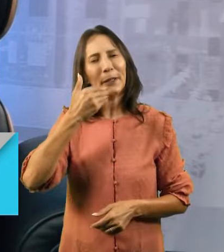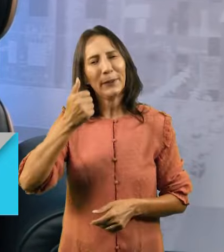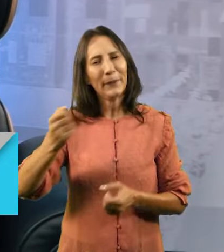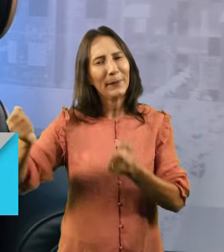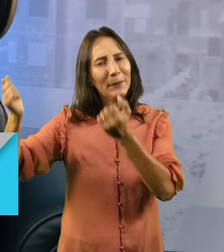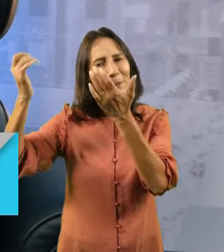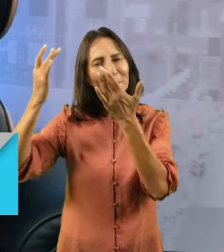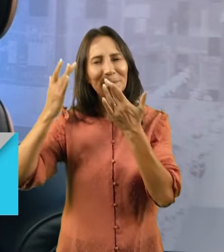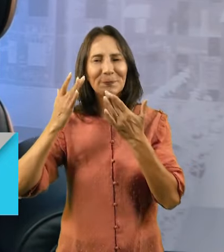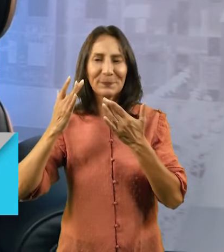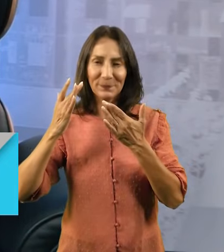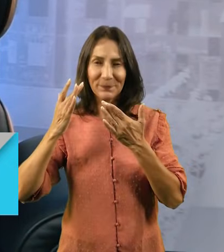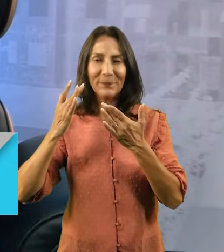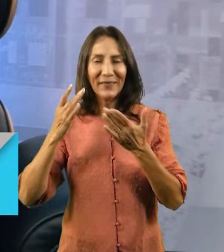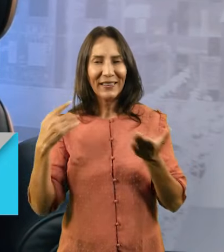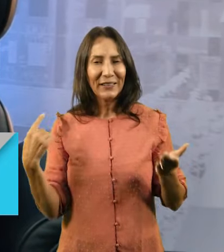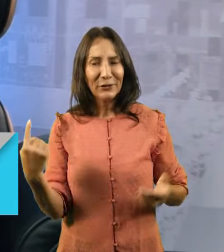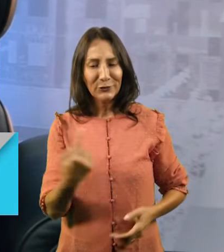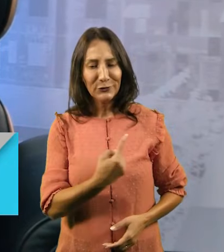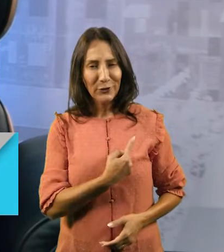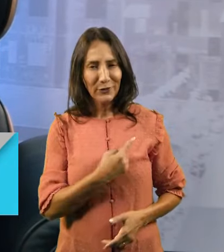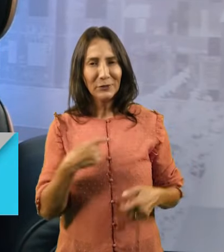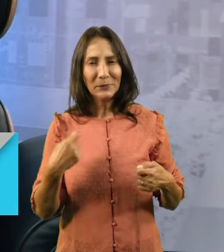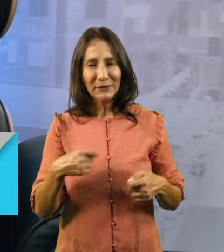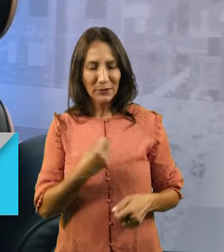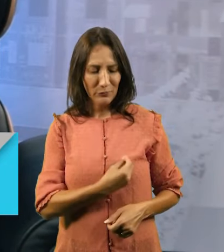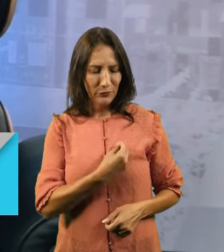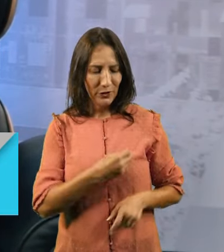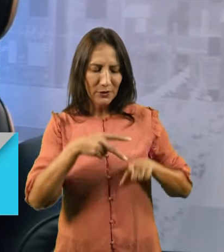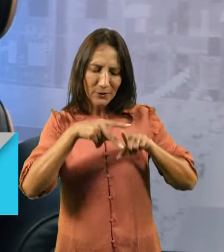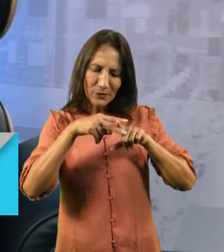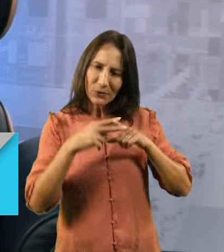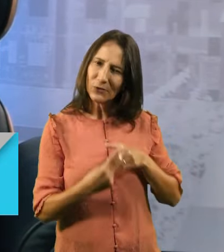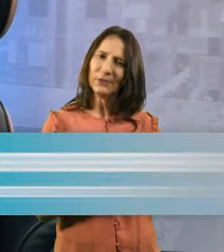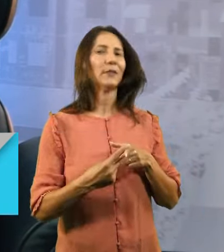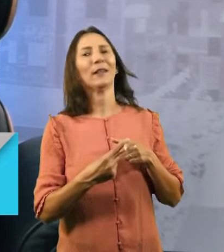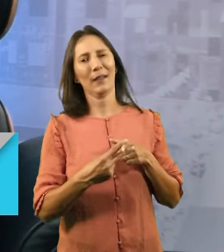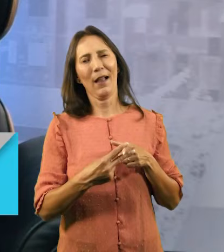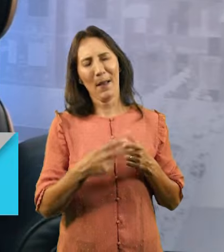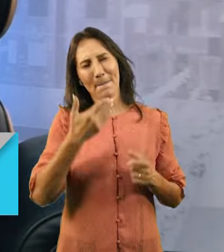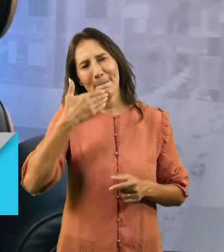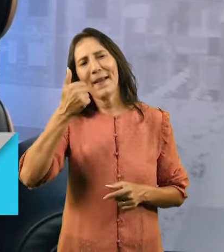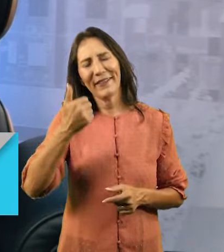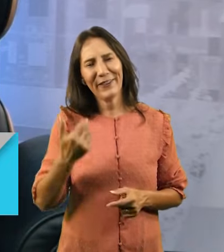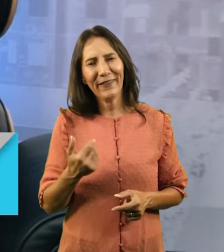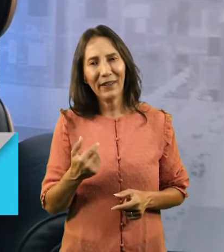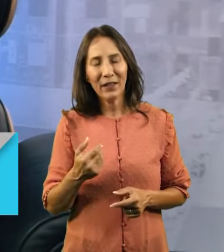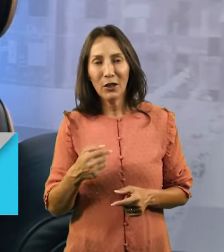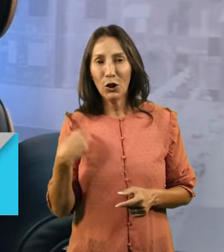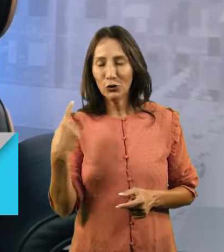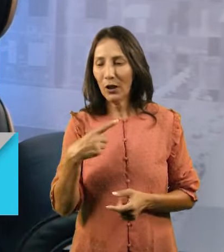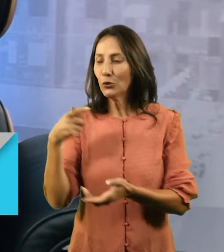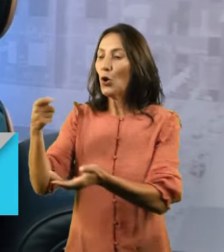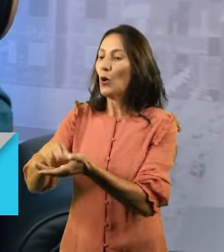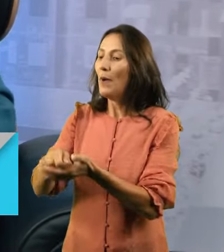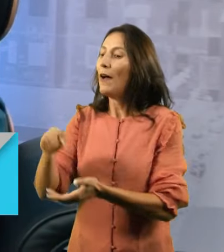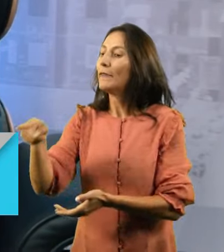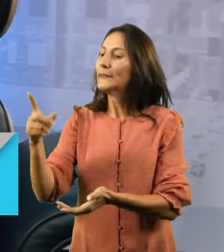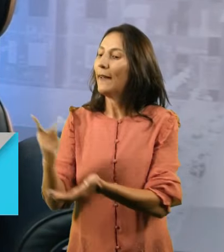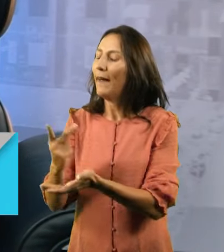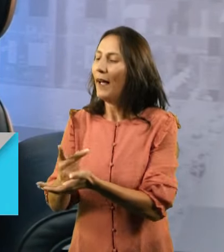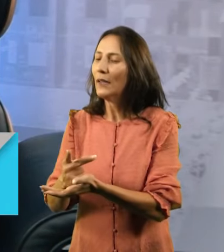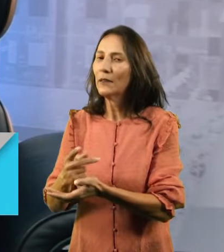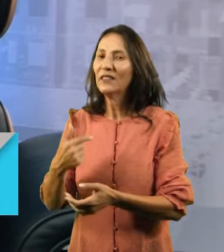abençoada. Queiramos consertar, queiramos melhorar, e antes de cobrarmos dos outros, que